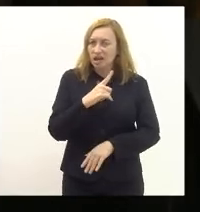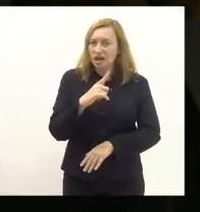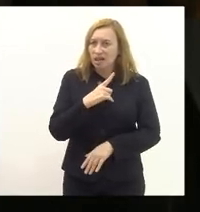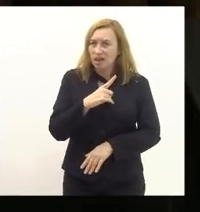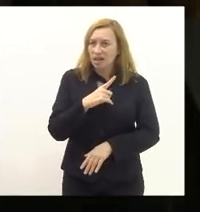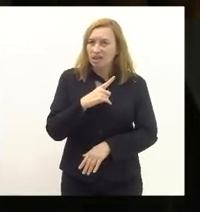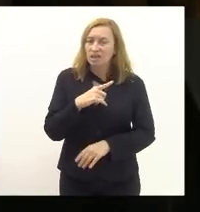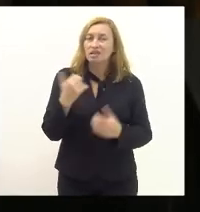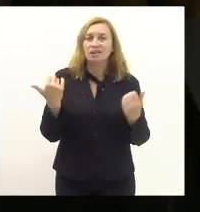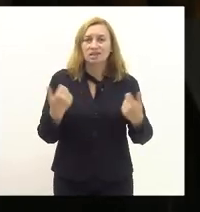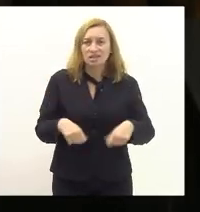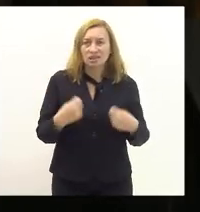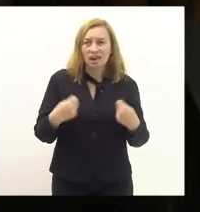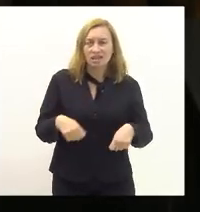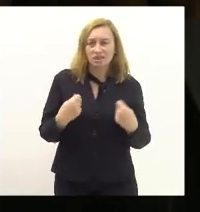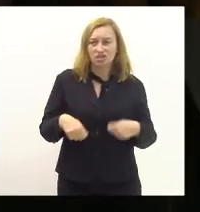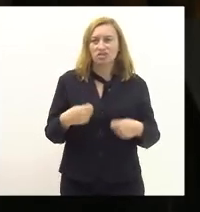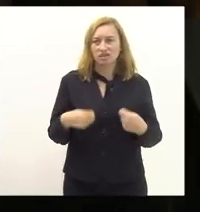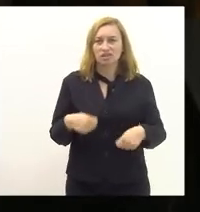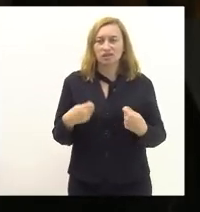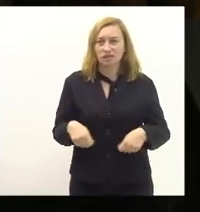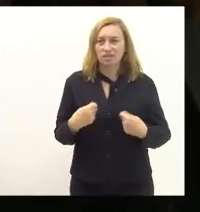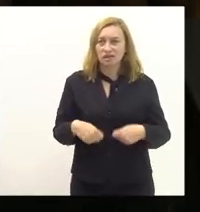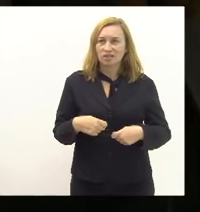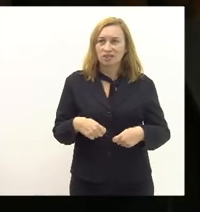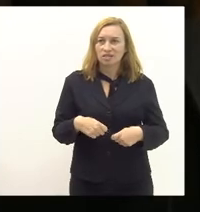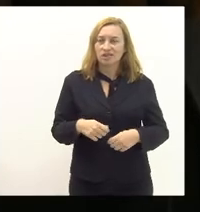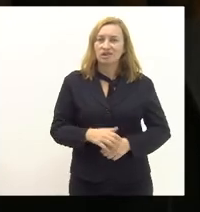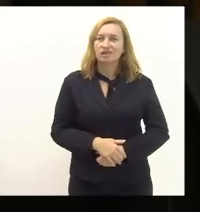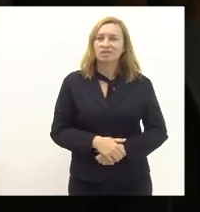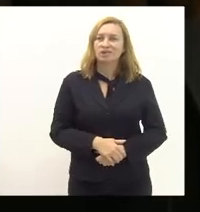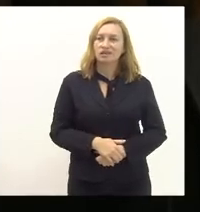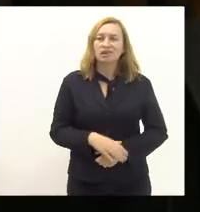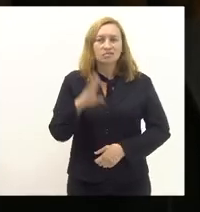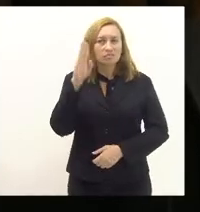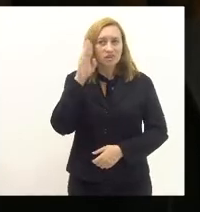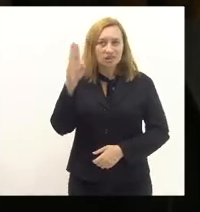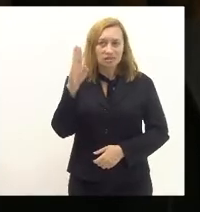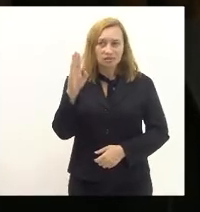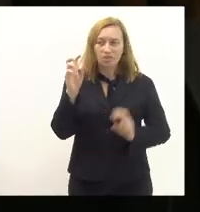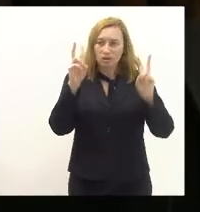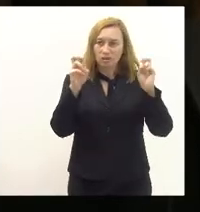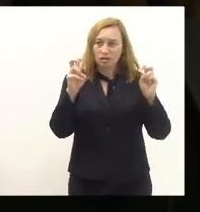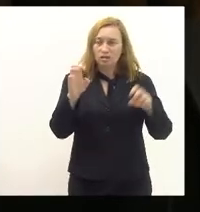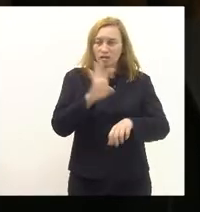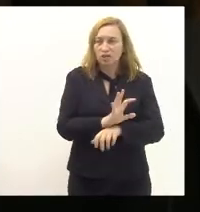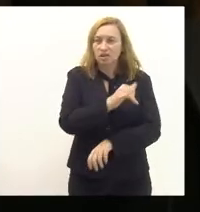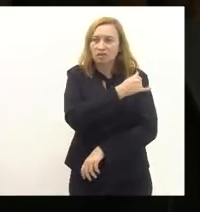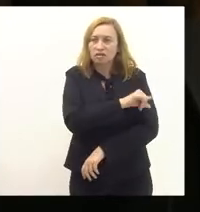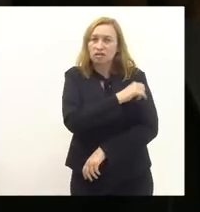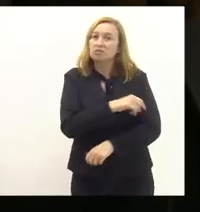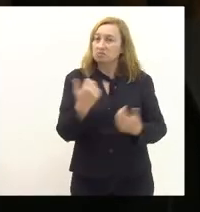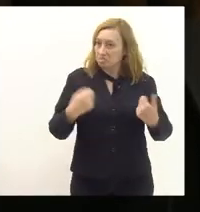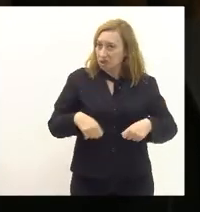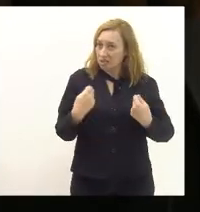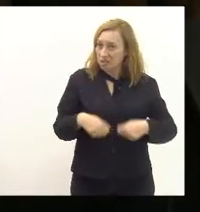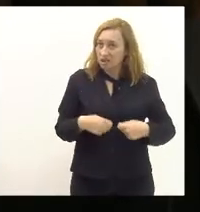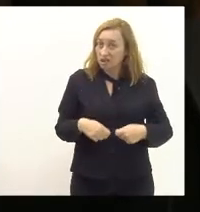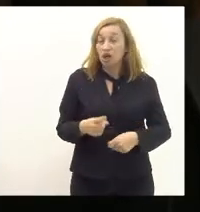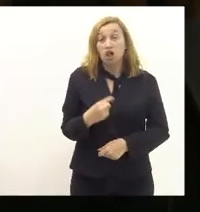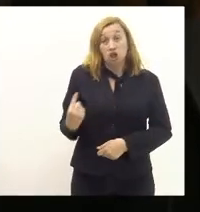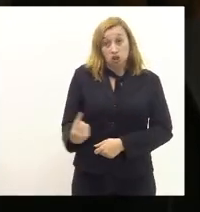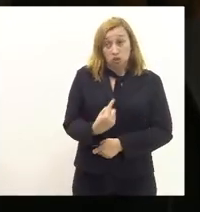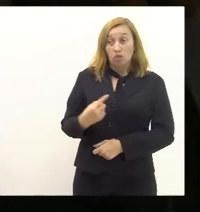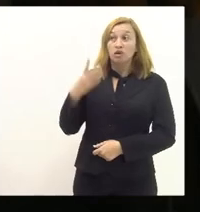a necessidade de colocar as prioridades que o Estado do Rio de Janeiro tanto precisa. E nós,